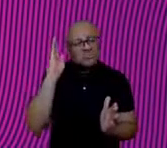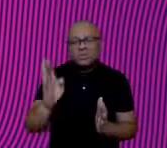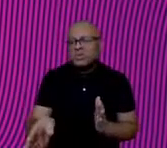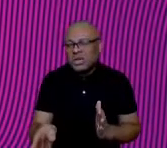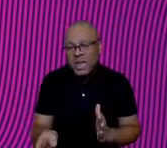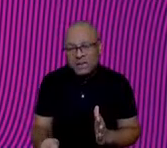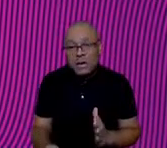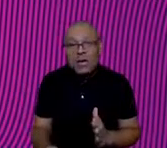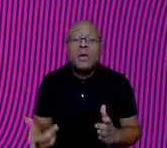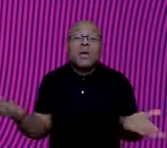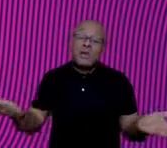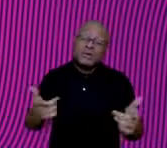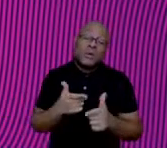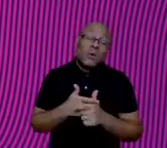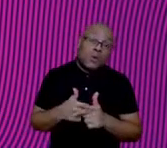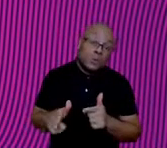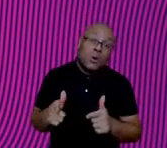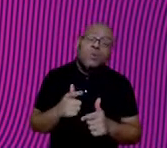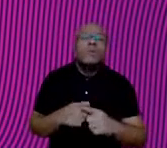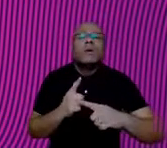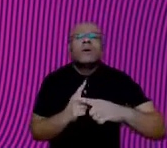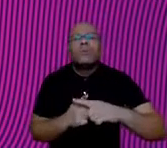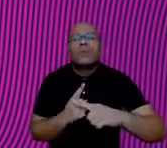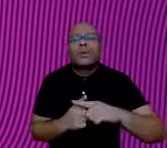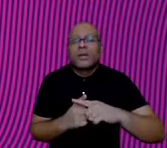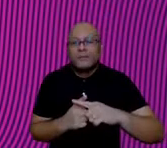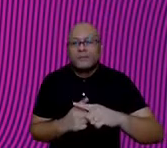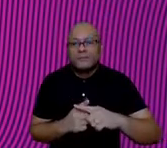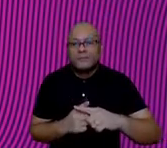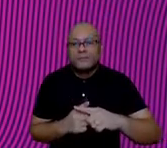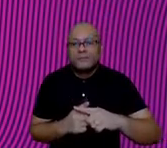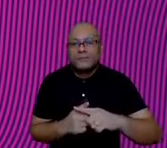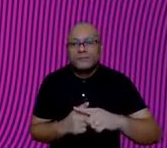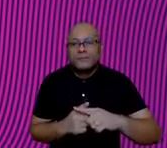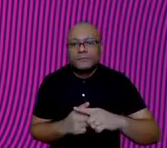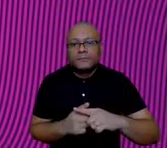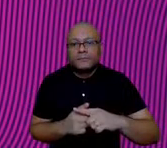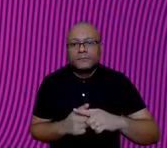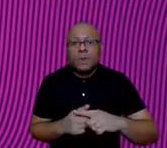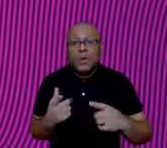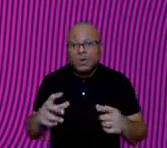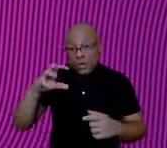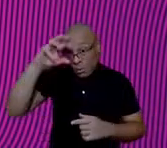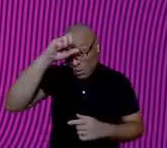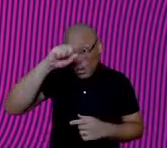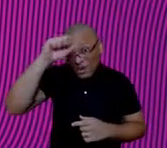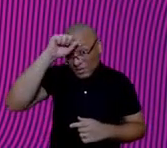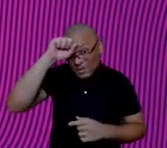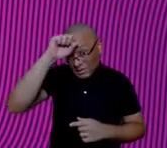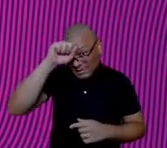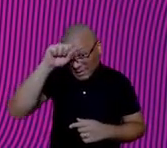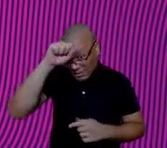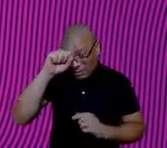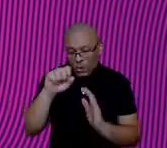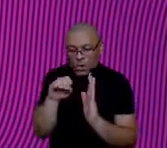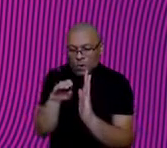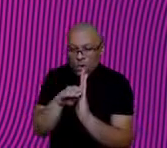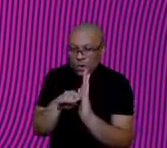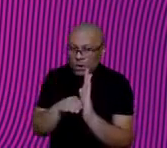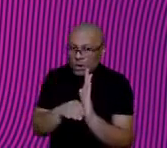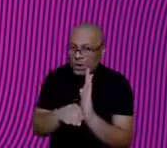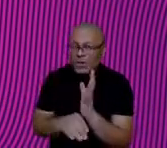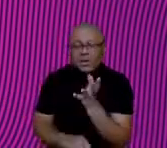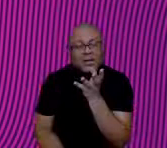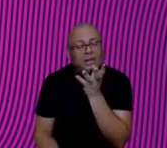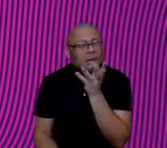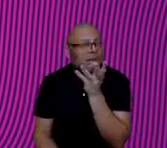diria, Marcelo, porque a linha de aprendizado de programação ela vai ficando cada vez mais longa, quanto mais